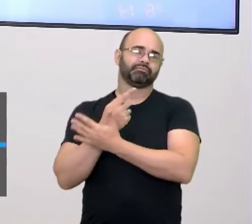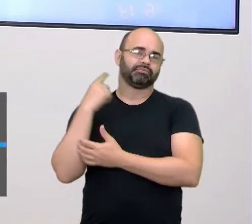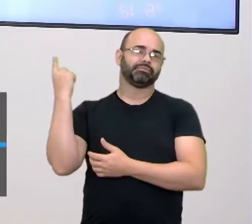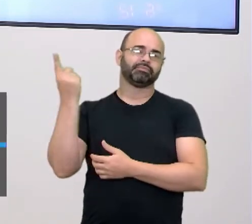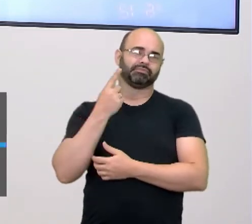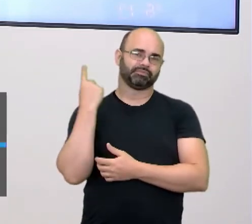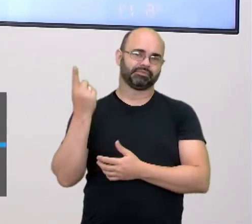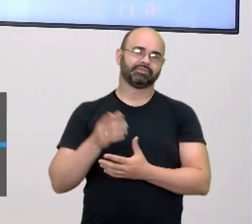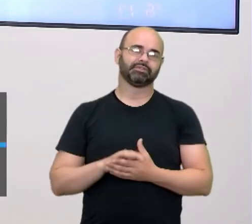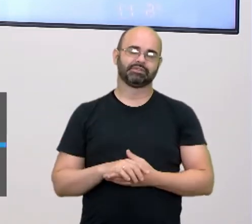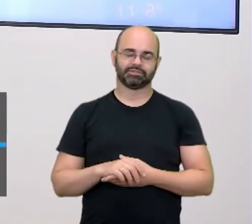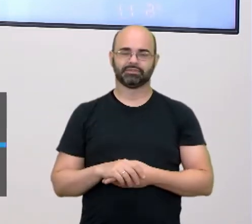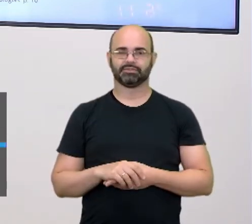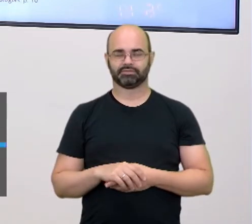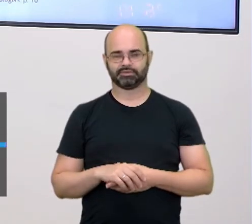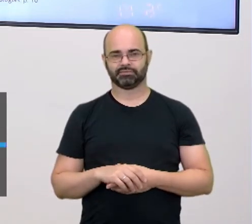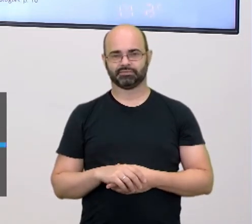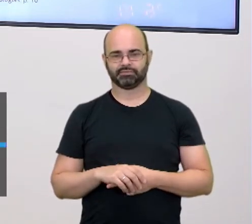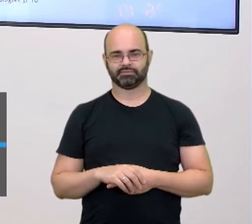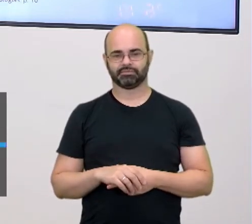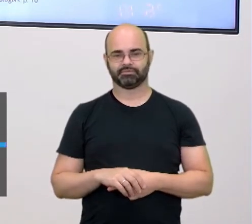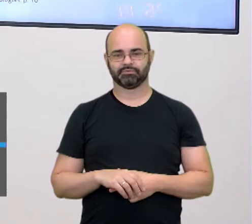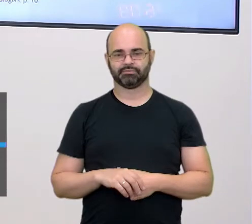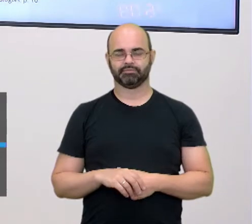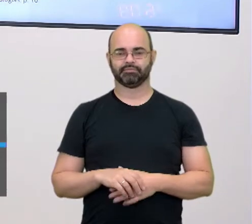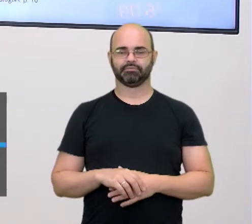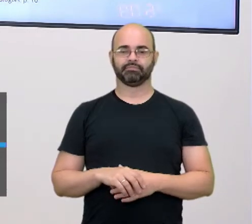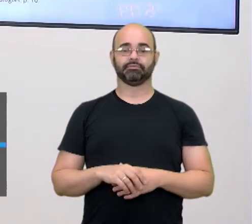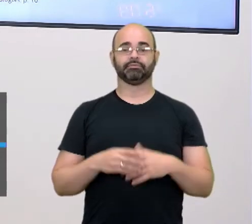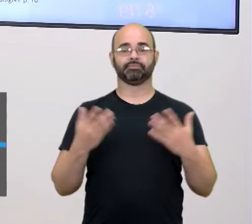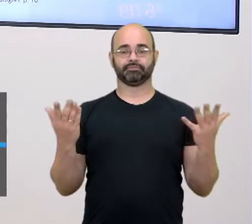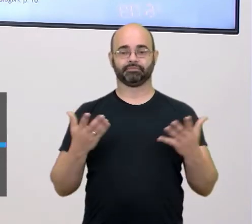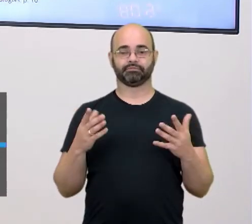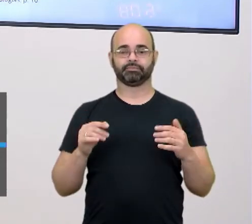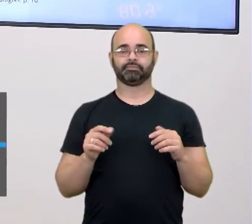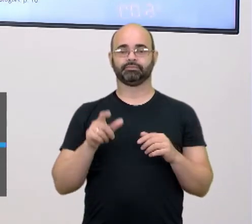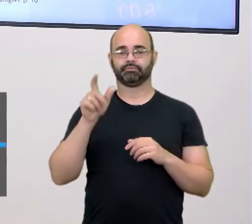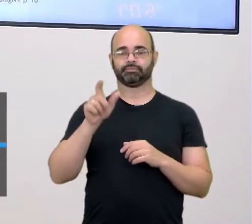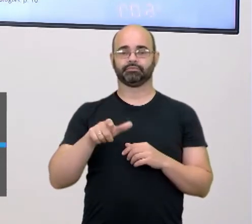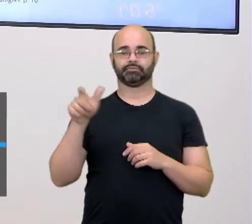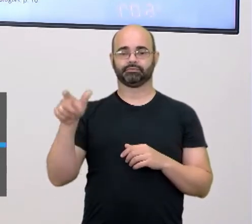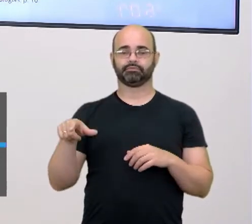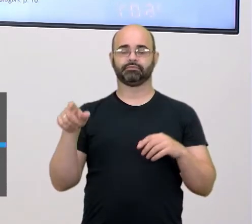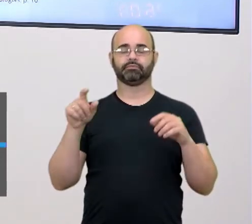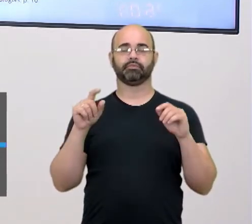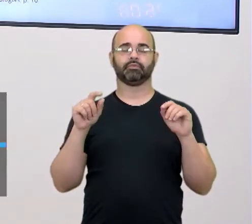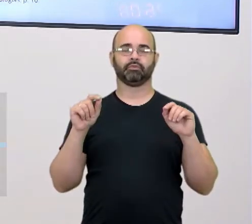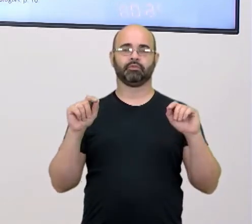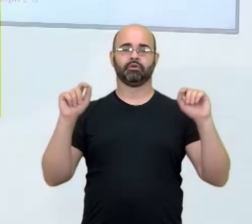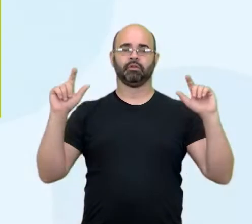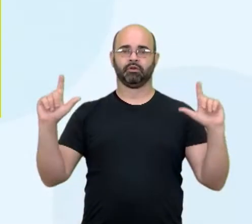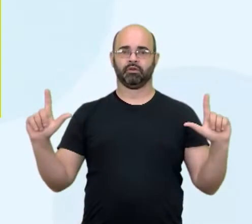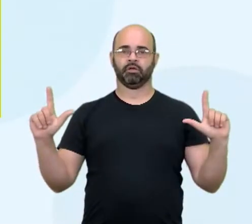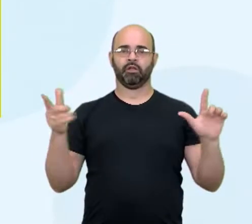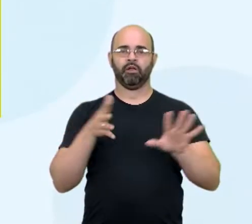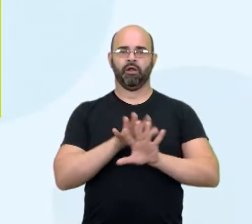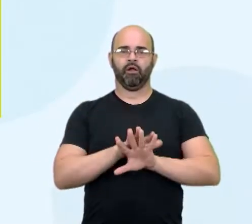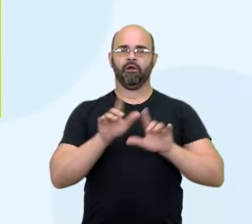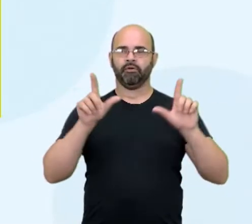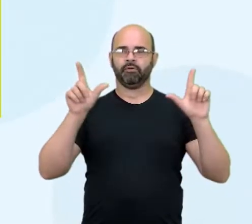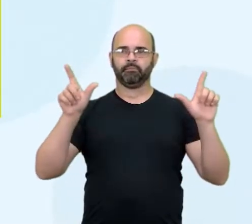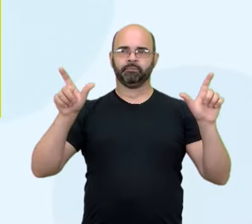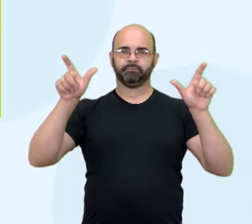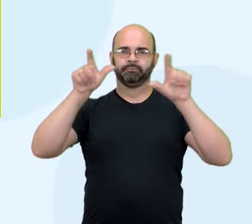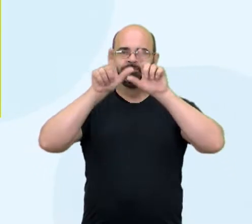Então a ideia basicamente é essa, tá ok? Temos aí a apresentação do quadro integrador, bastante conhecido aí, está